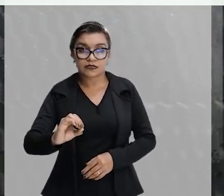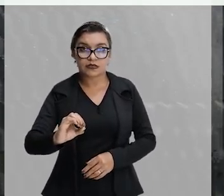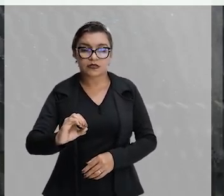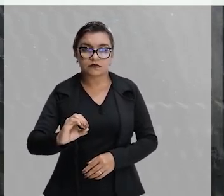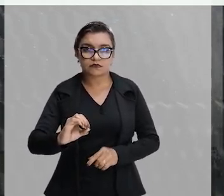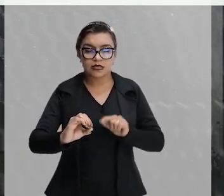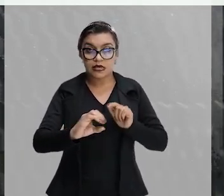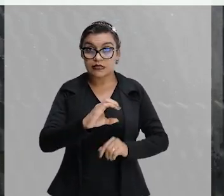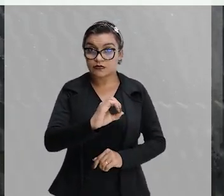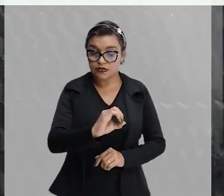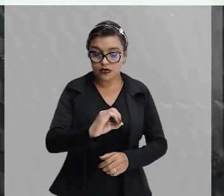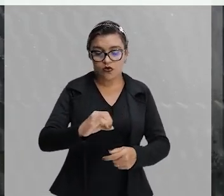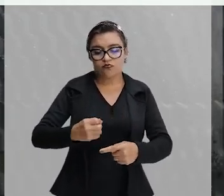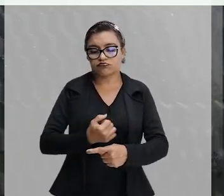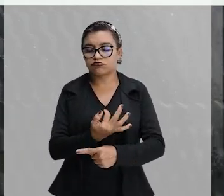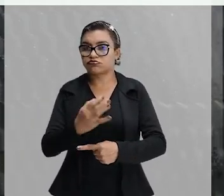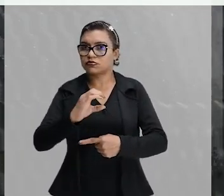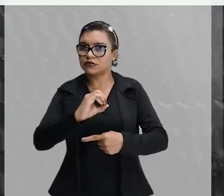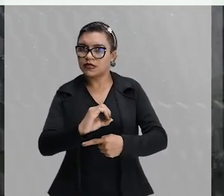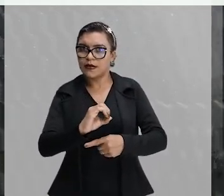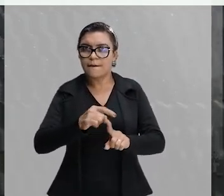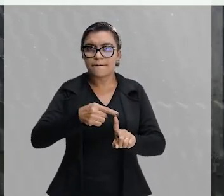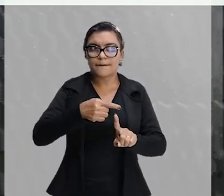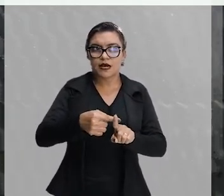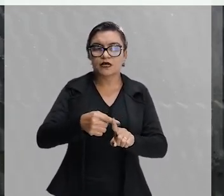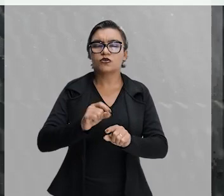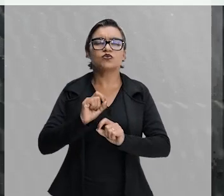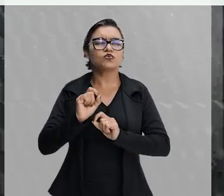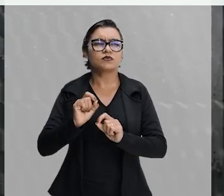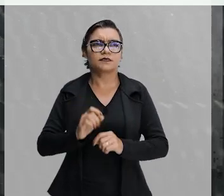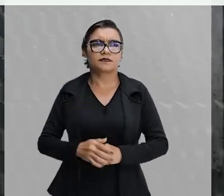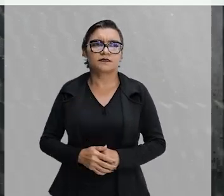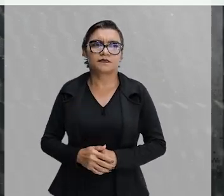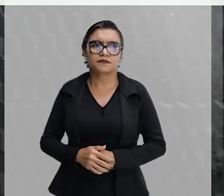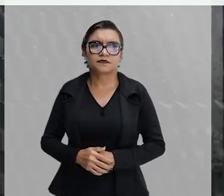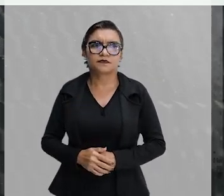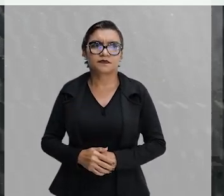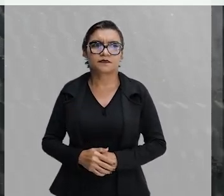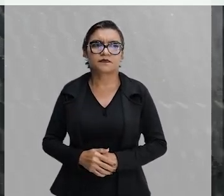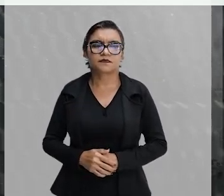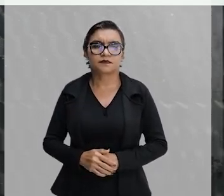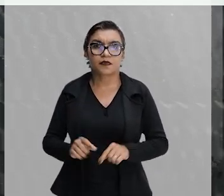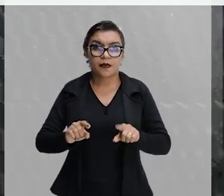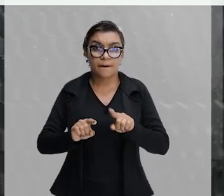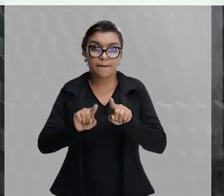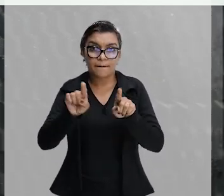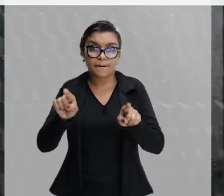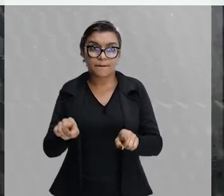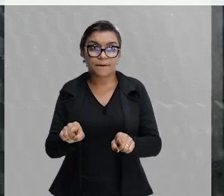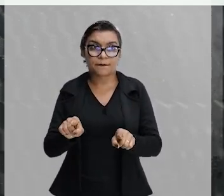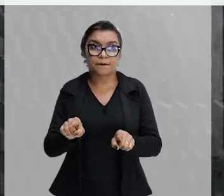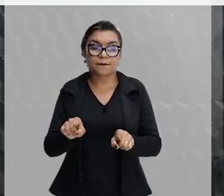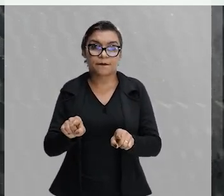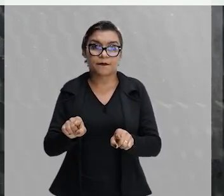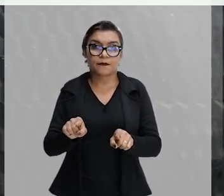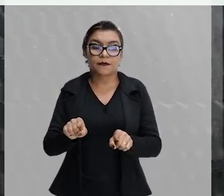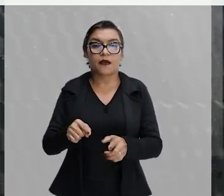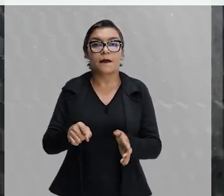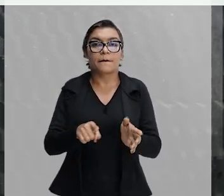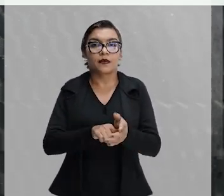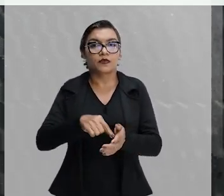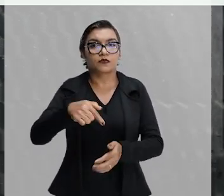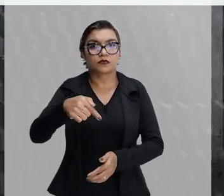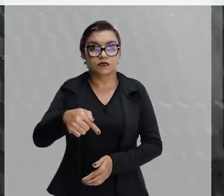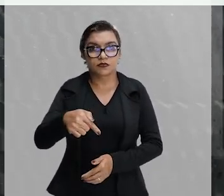a B, a inicial de B é menos Q. Então vamos colocar o mais, menos Q, e isso